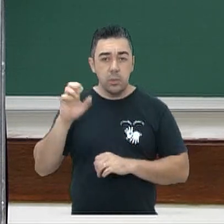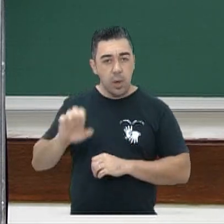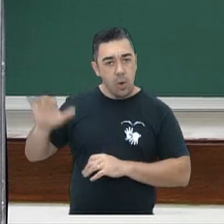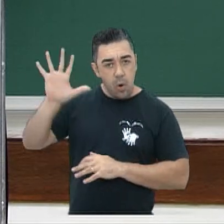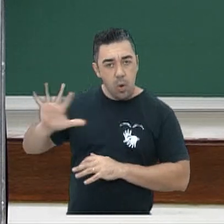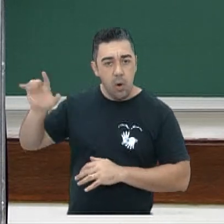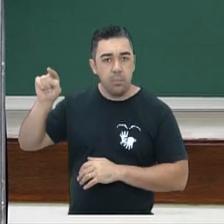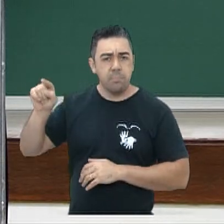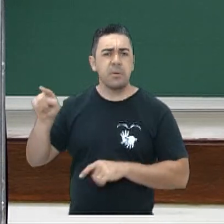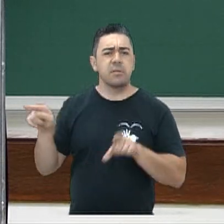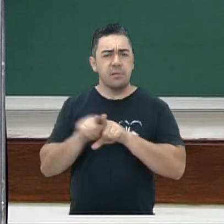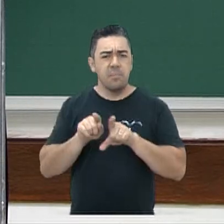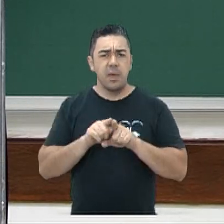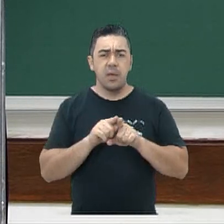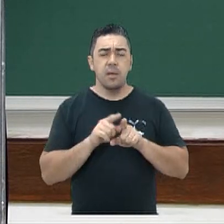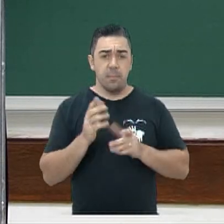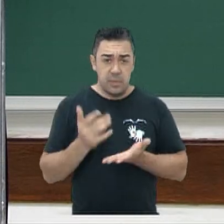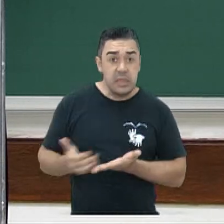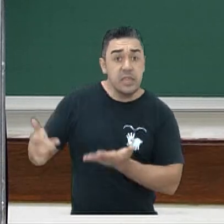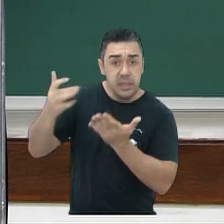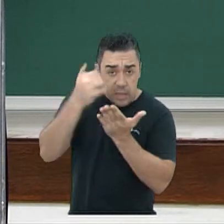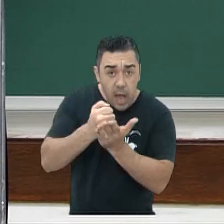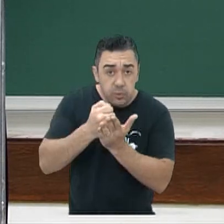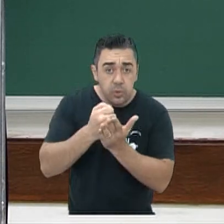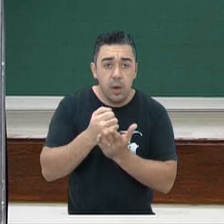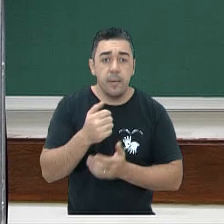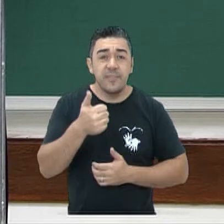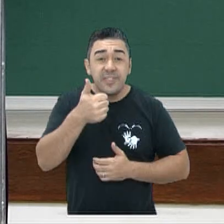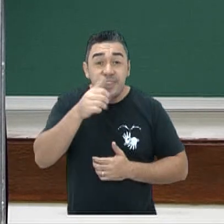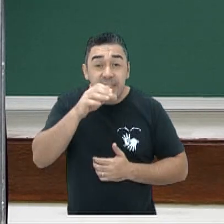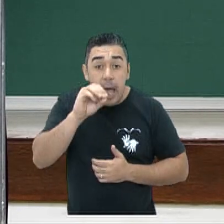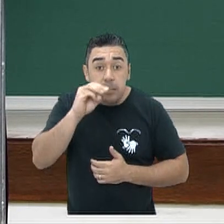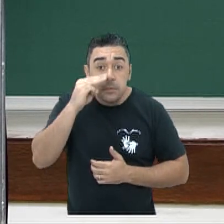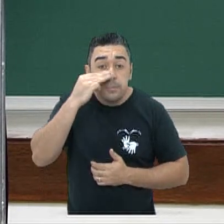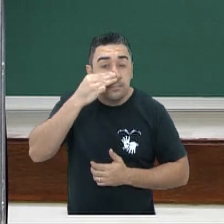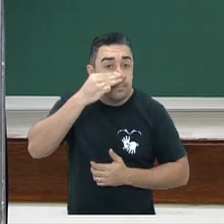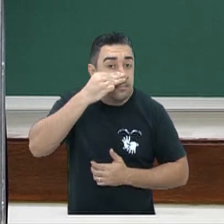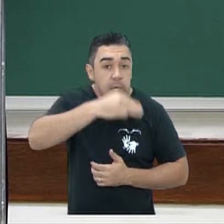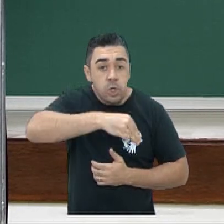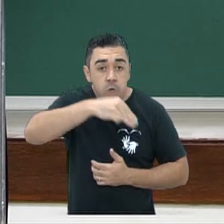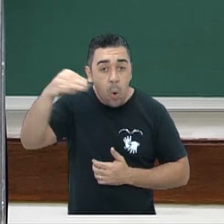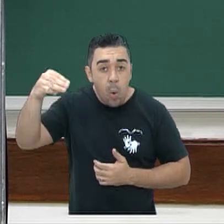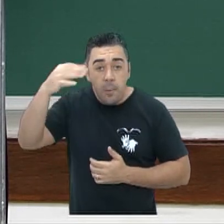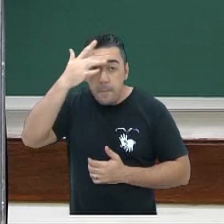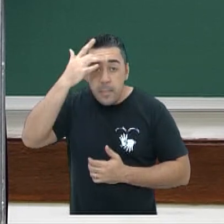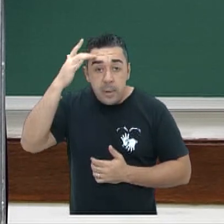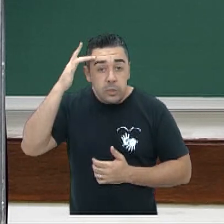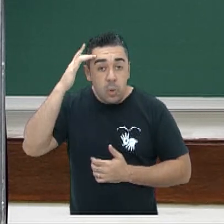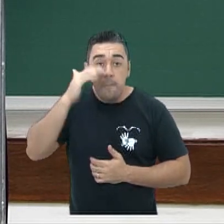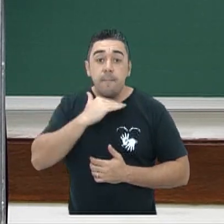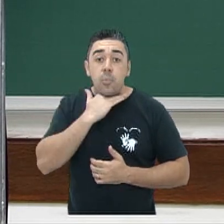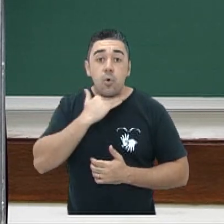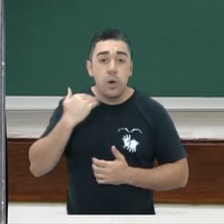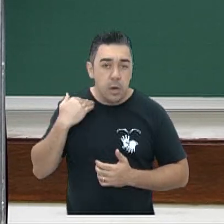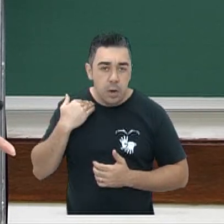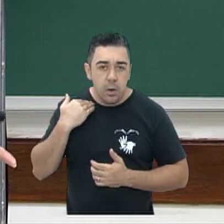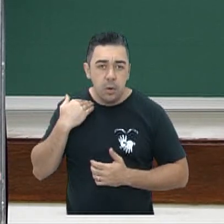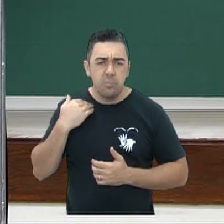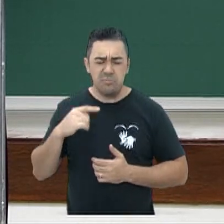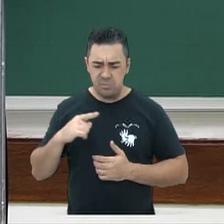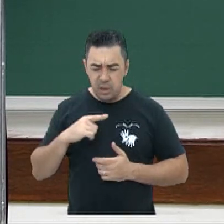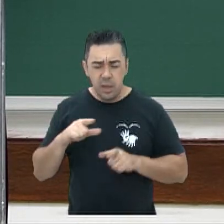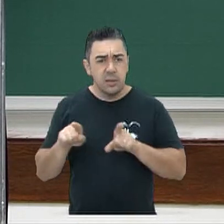Os dados de levantamento, na época, apontavam em torno de 10 milhões de pessoas mortas. Então, é muita gente. Né?